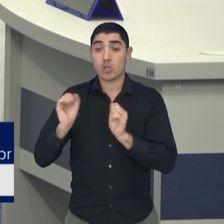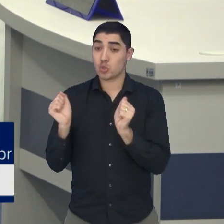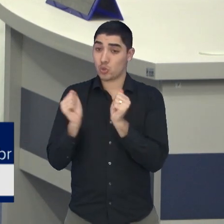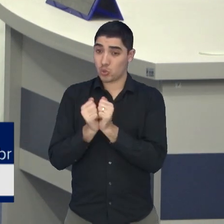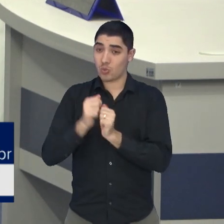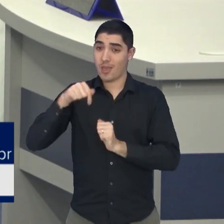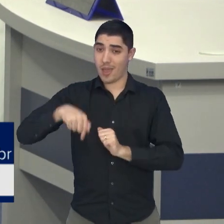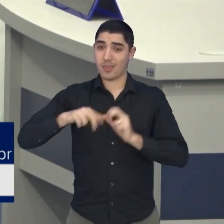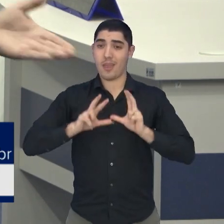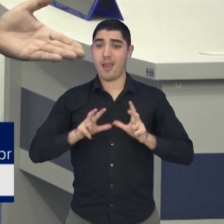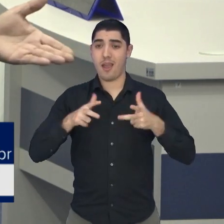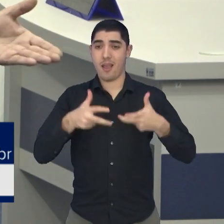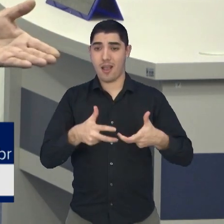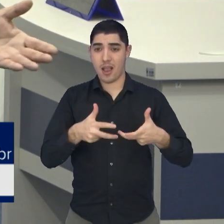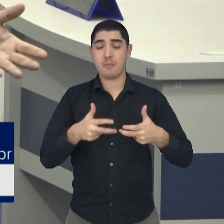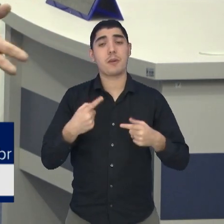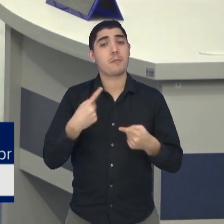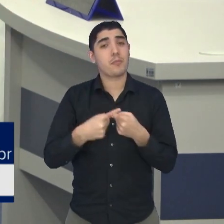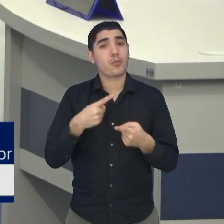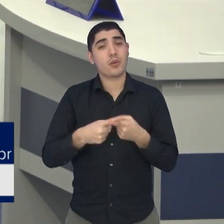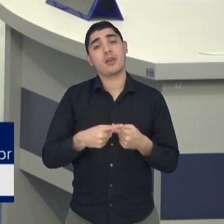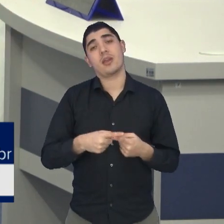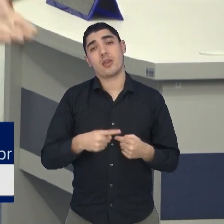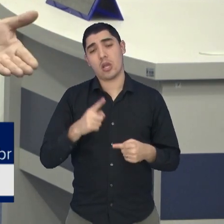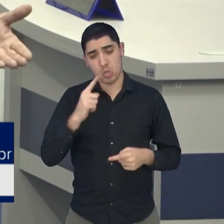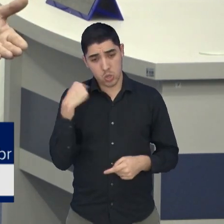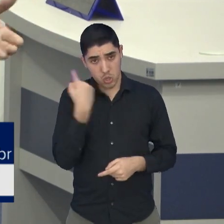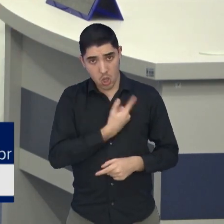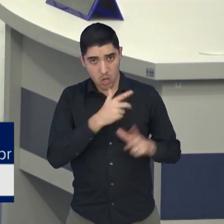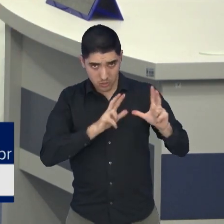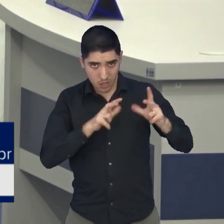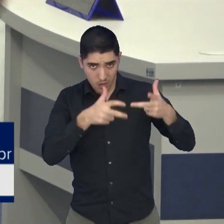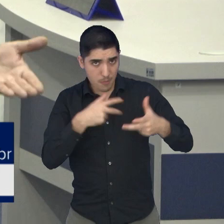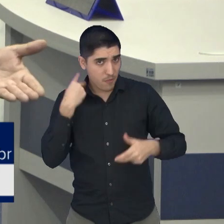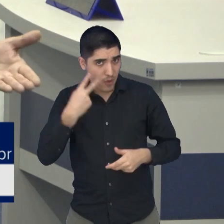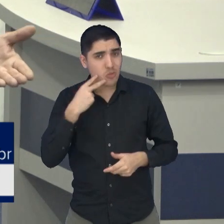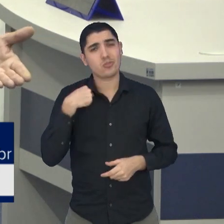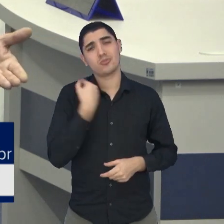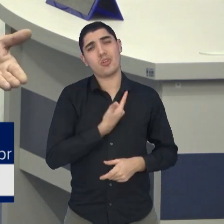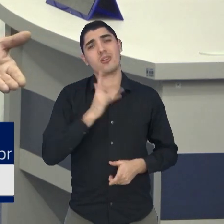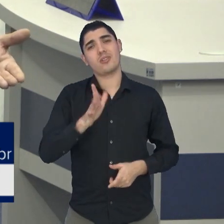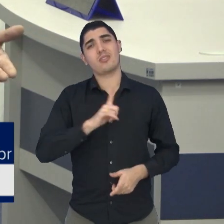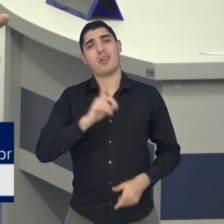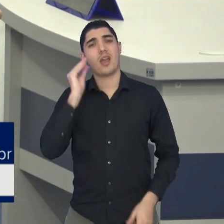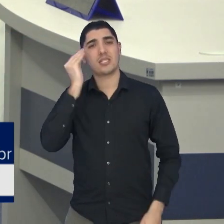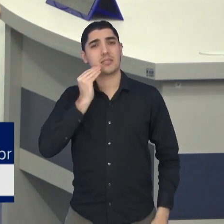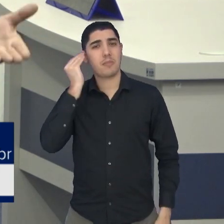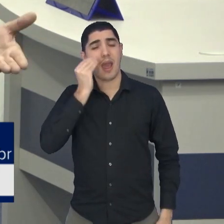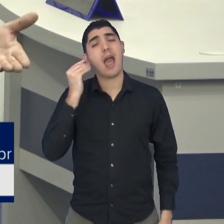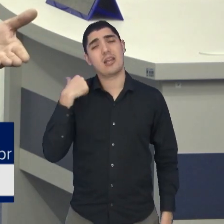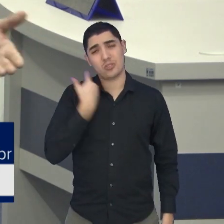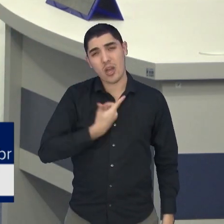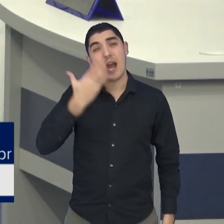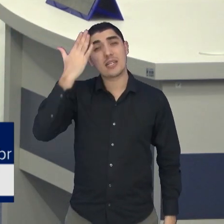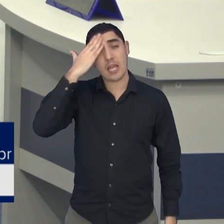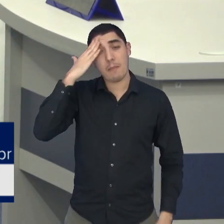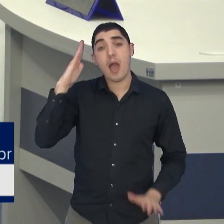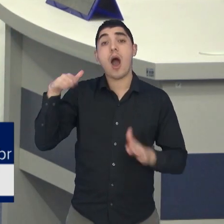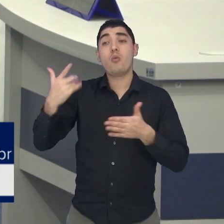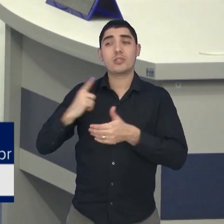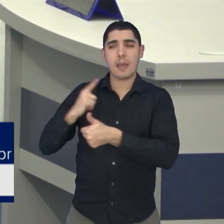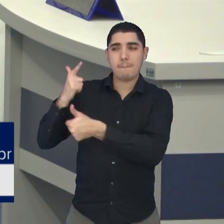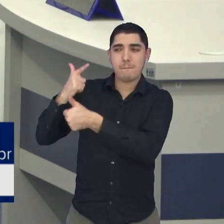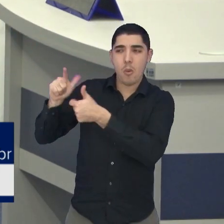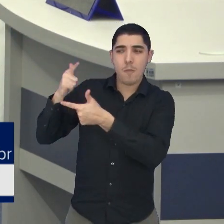Câmara dos Vereadores, porque a gente também tem experiência e a gente também sabe aonde pega, né? Os técnicos às